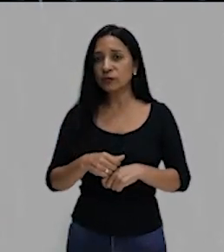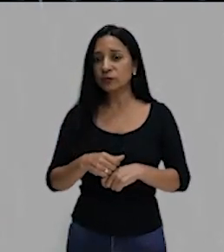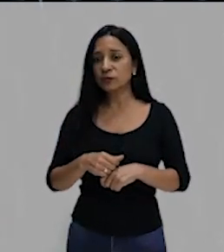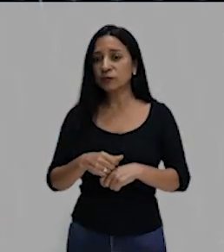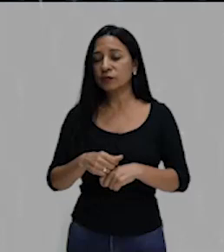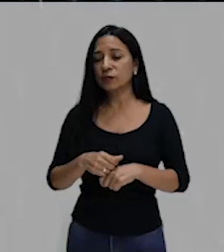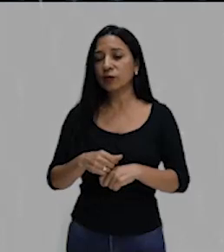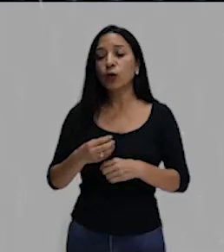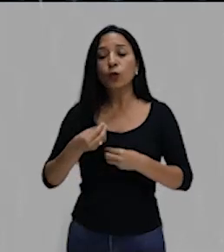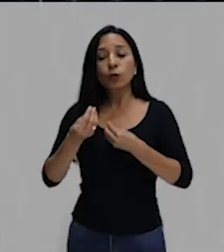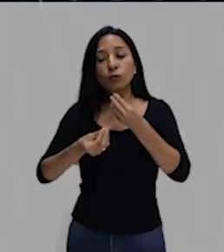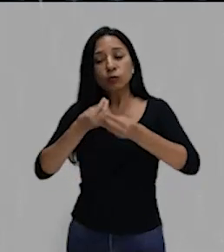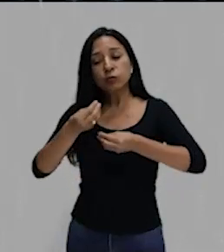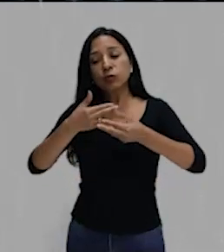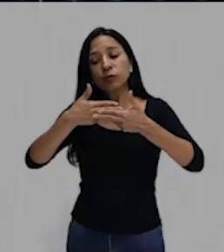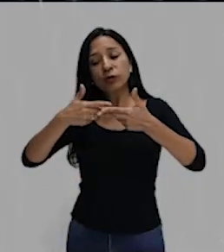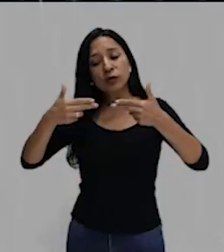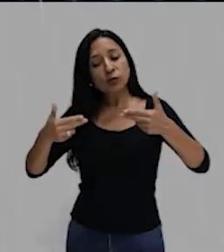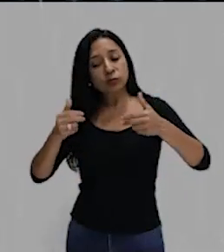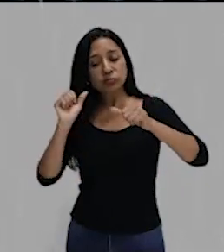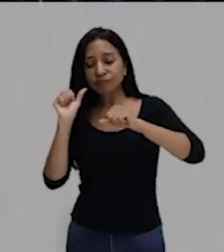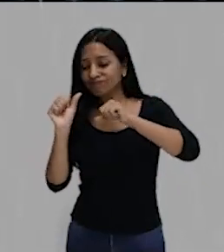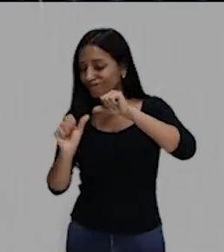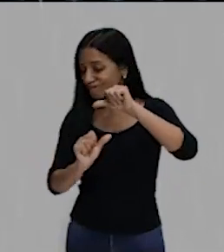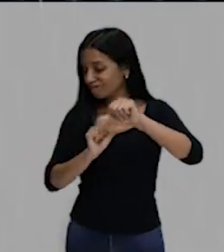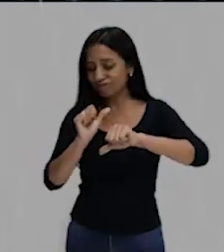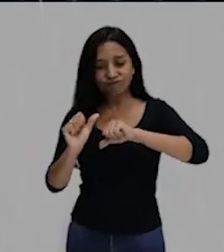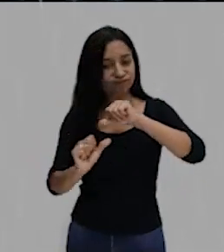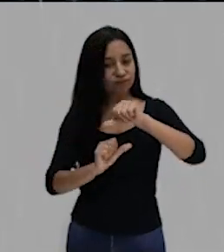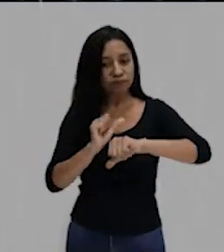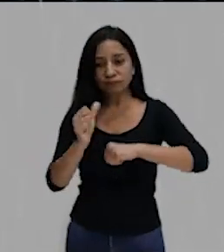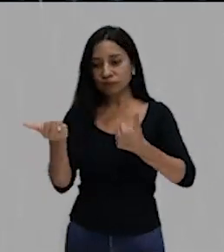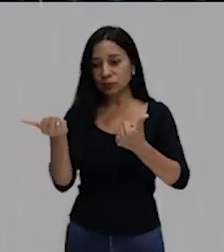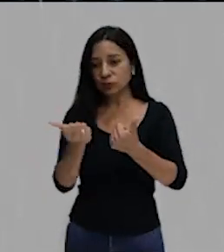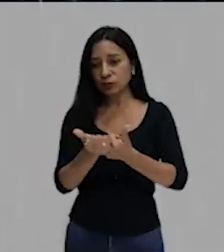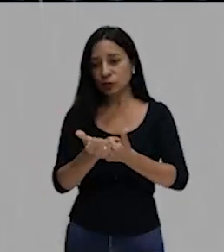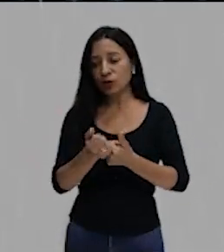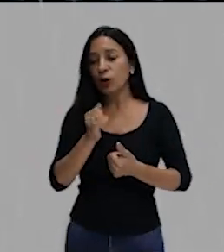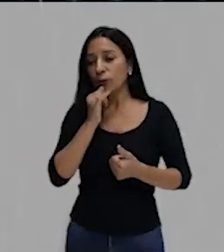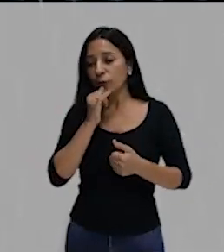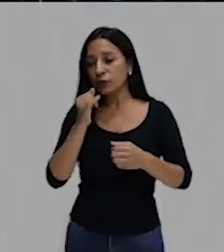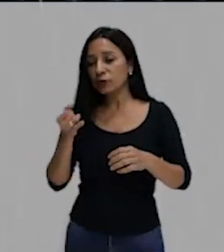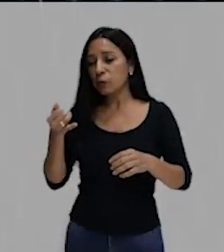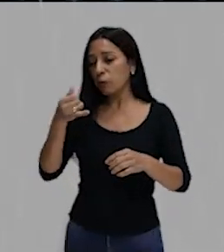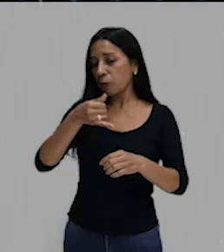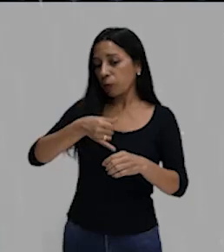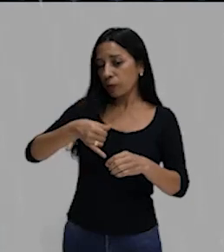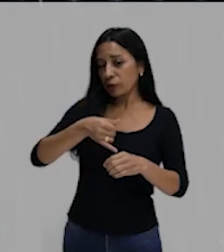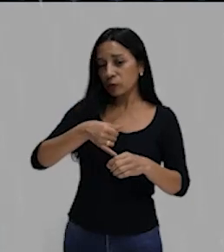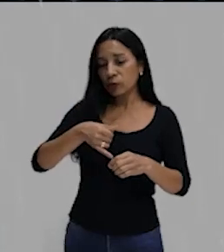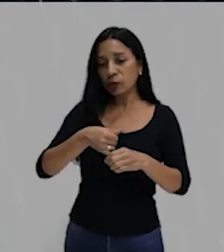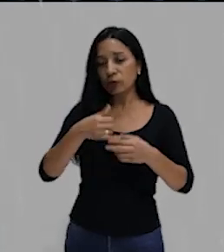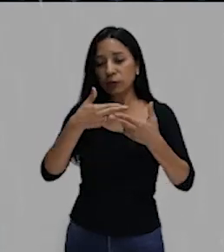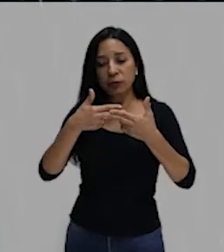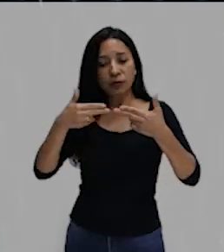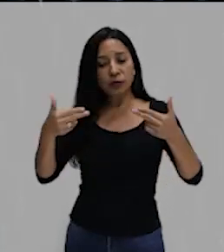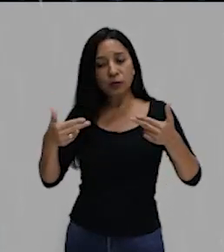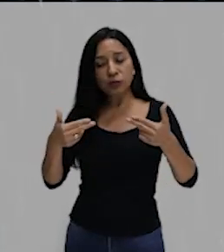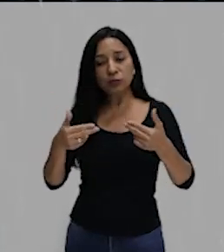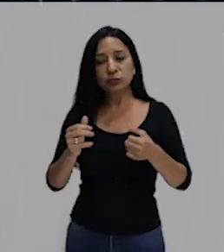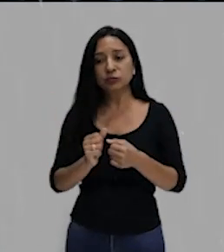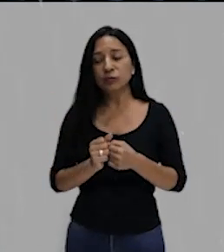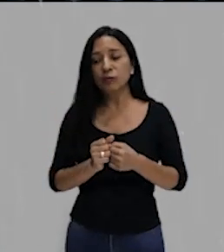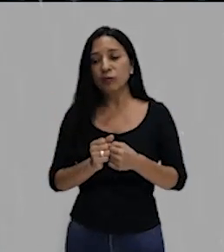como recursos não renováveis, certo? Por exemplo, o petróleo. O petróleo é um recurso não renovável. Então, como os seres